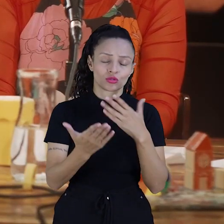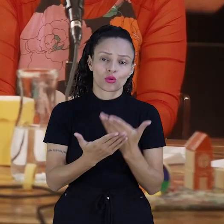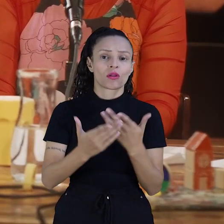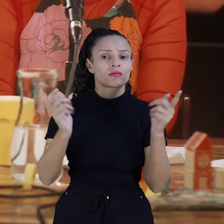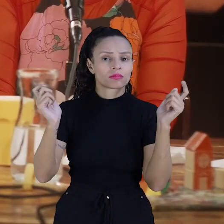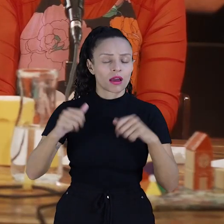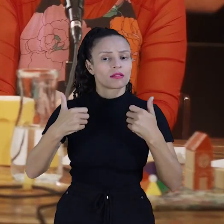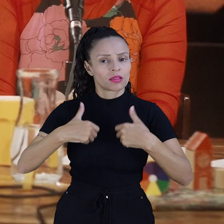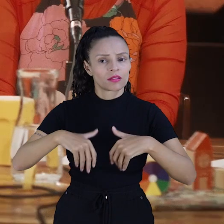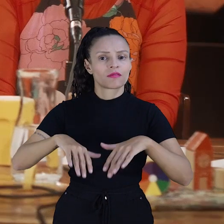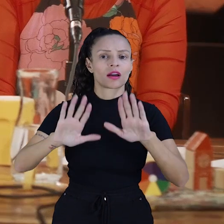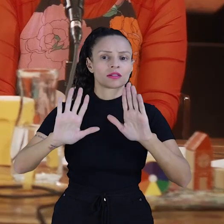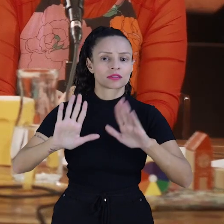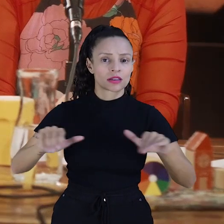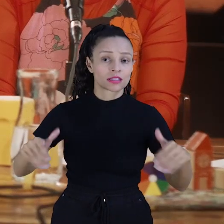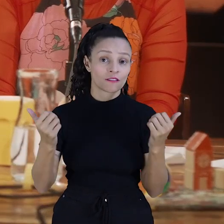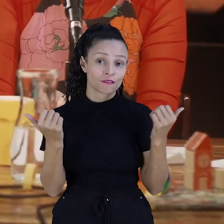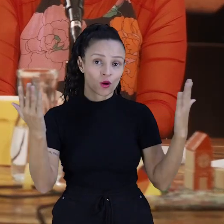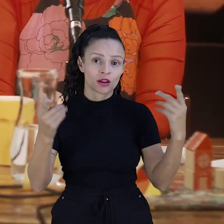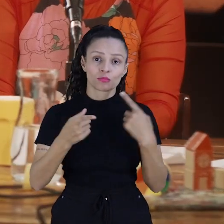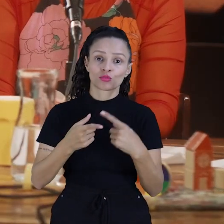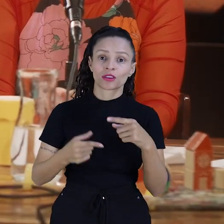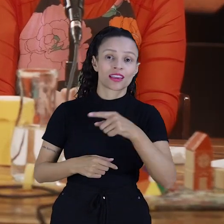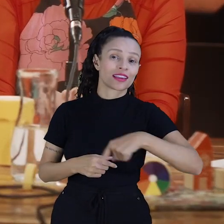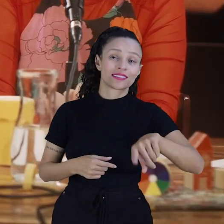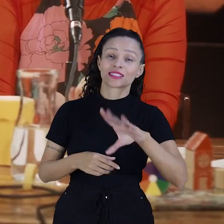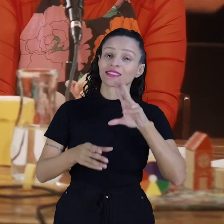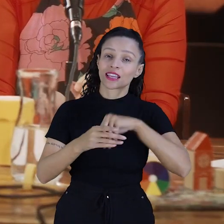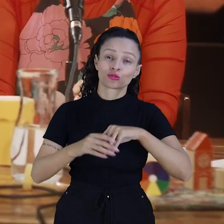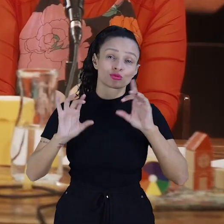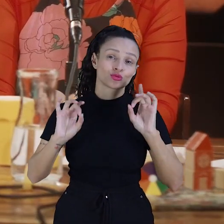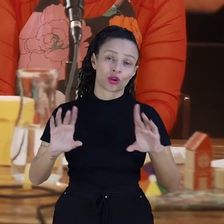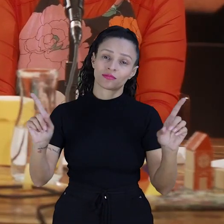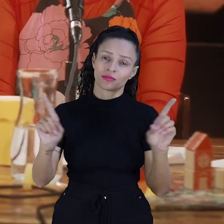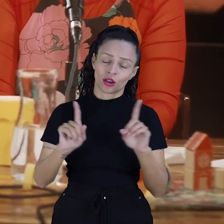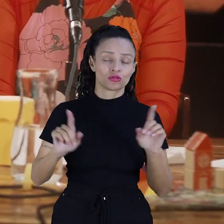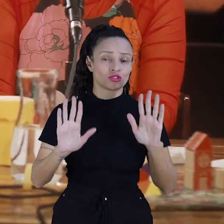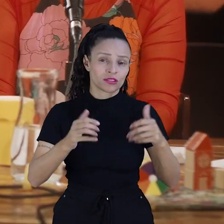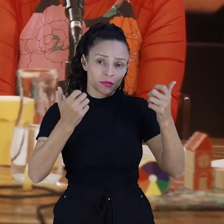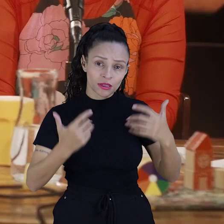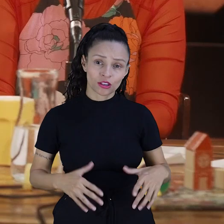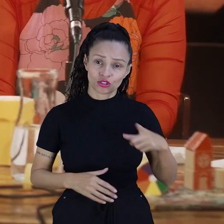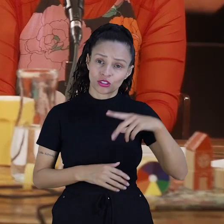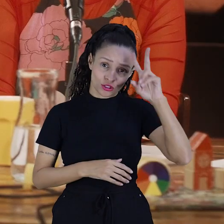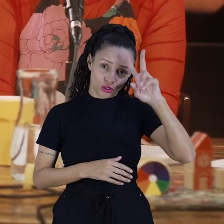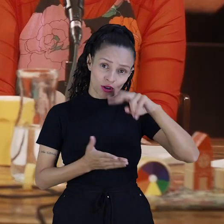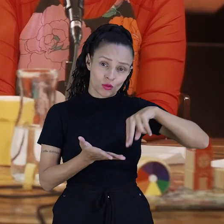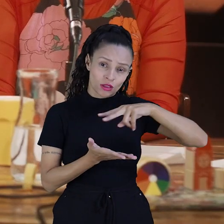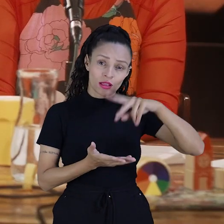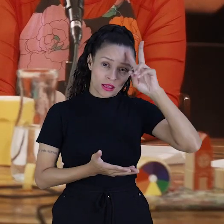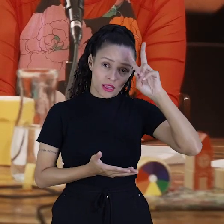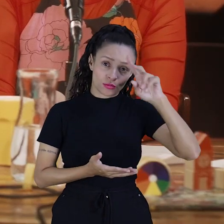poder levar essas crianças para fora, porque essa infância não está só do lado de dentro. E aí eu comentei com vocês que eu tinha uma história com a dança. Eu